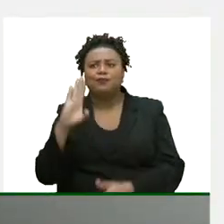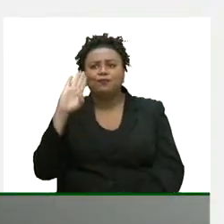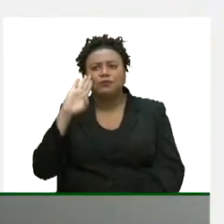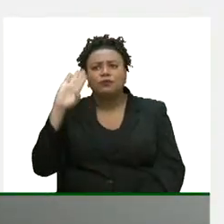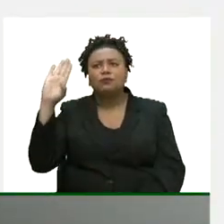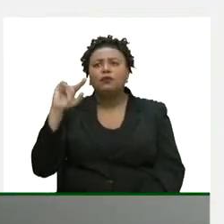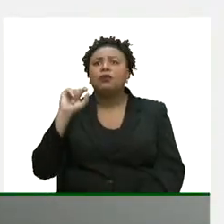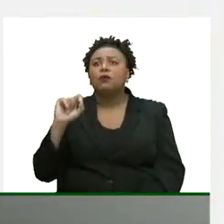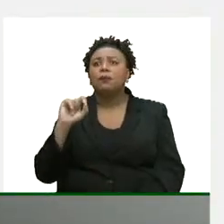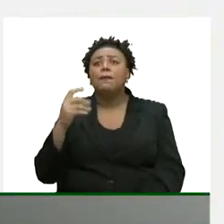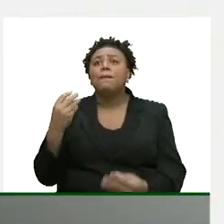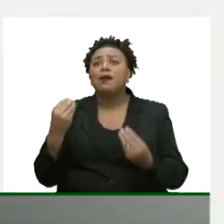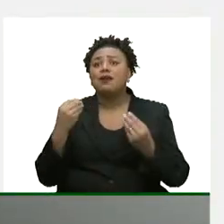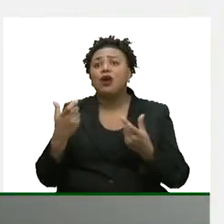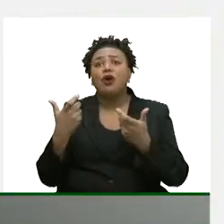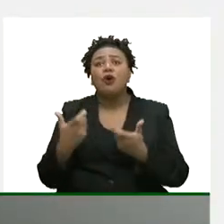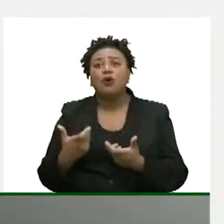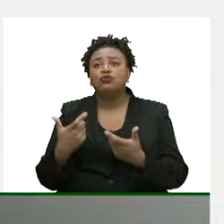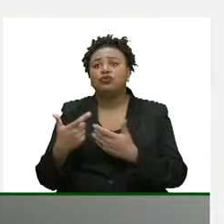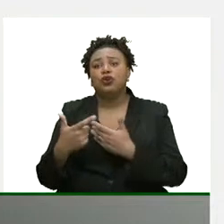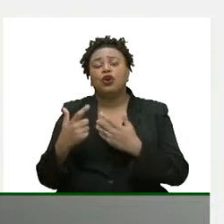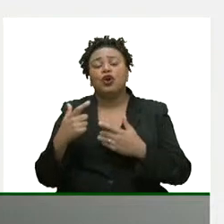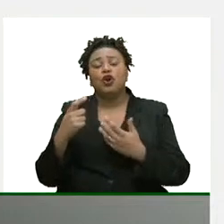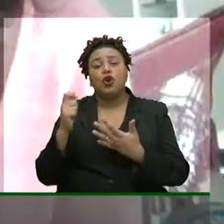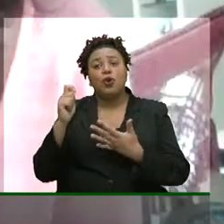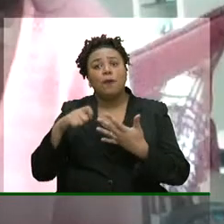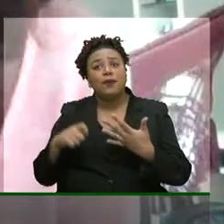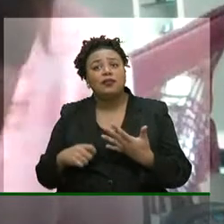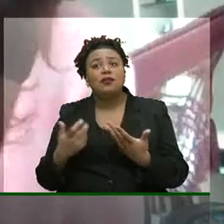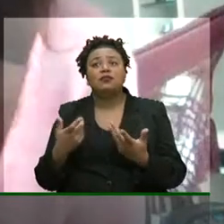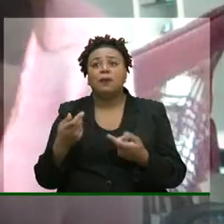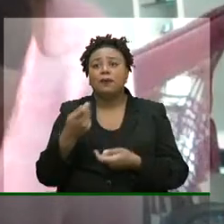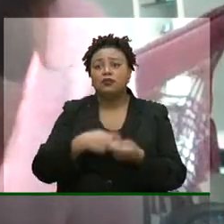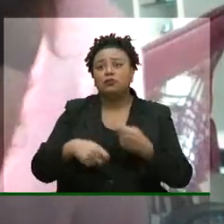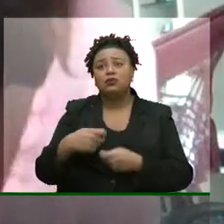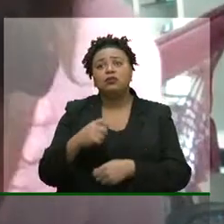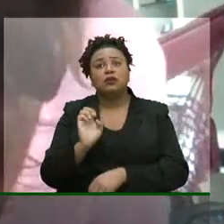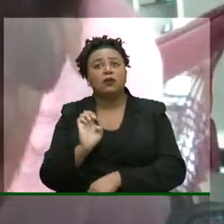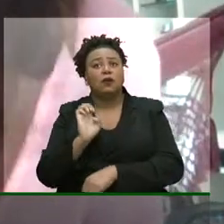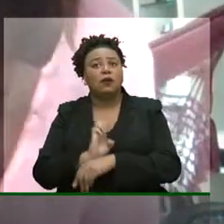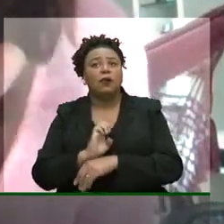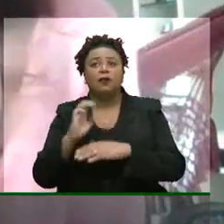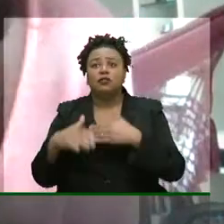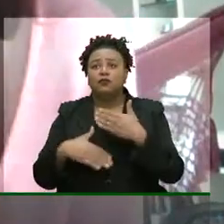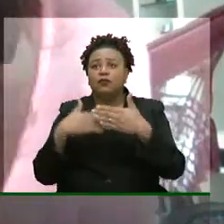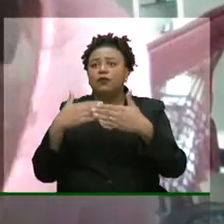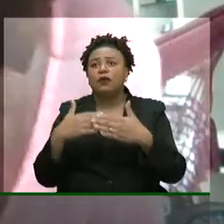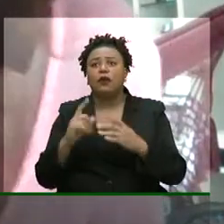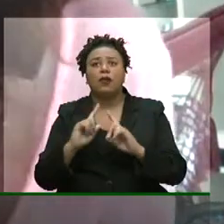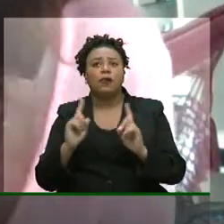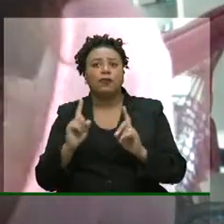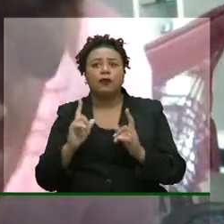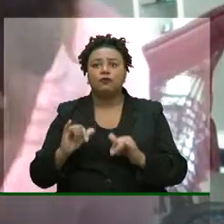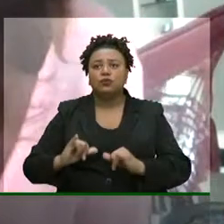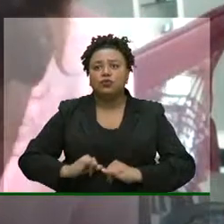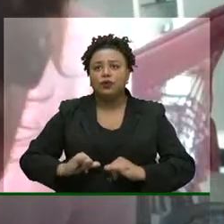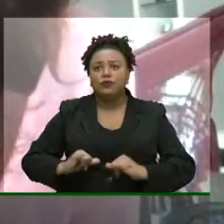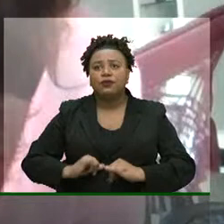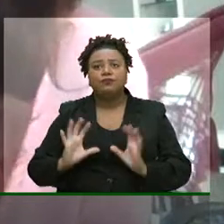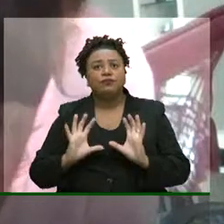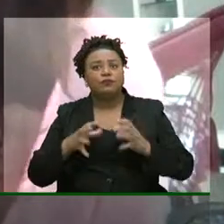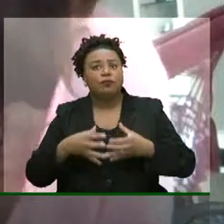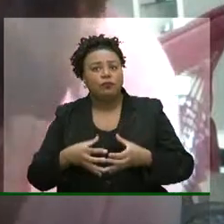mostrar-se a que veio, onde está a competência para gerir o Estado e desenvolver esse Estado sem penalizar as